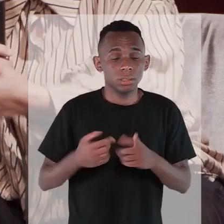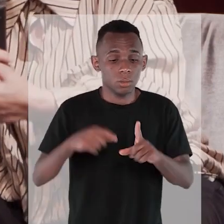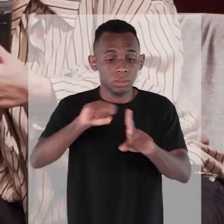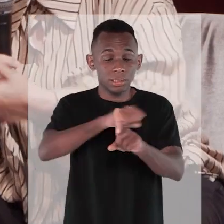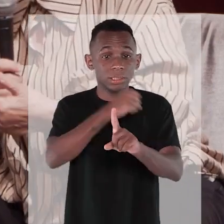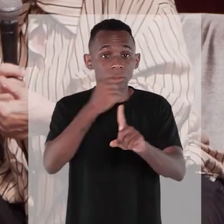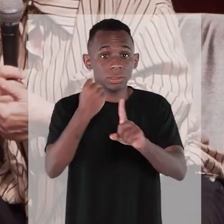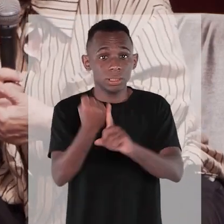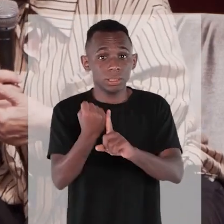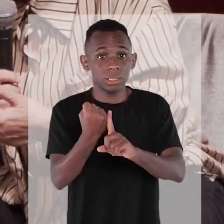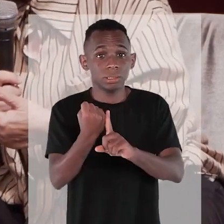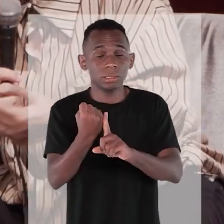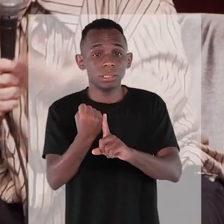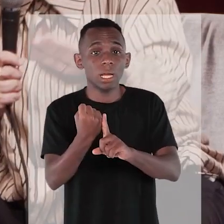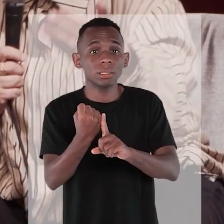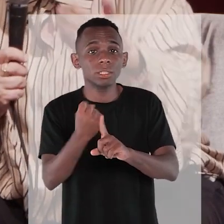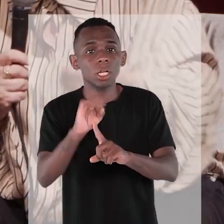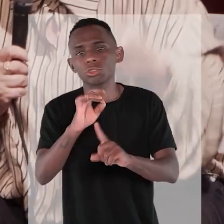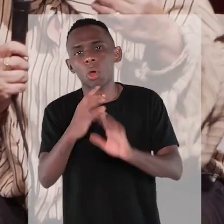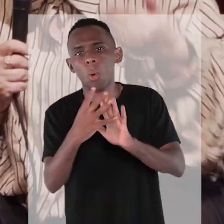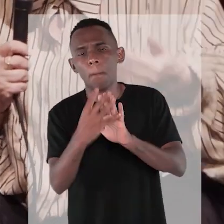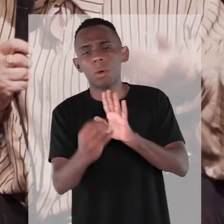a democracia é só uma epiderme,